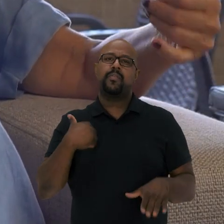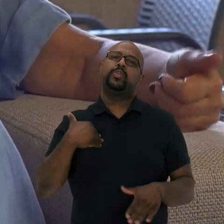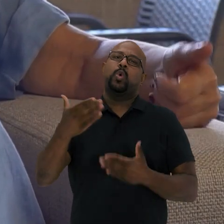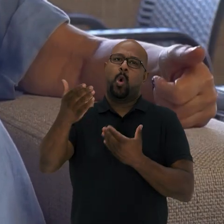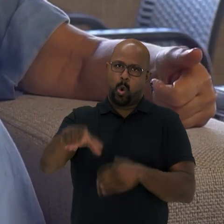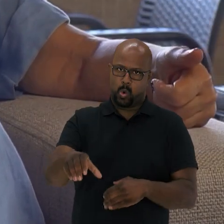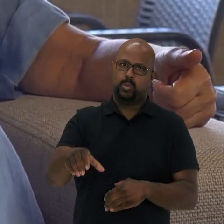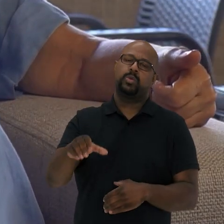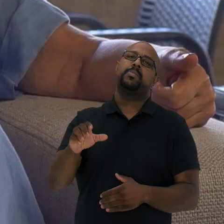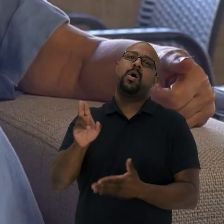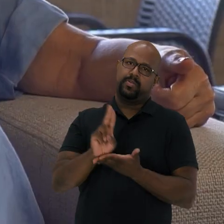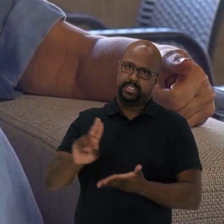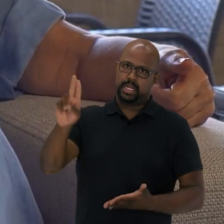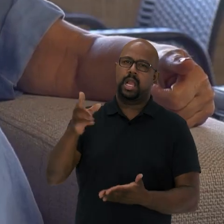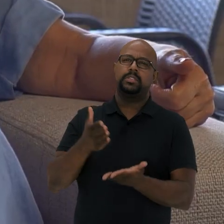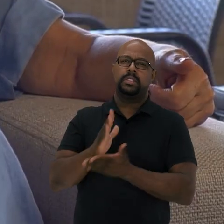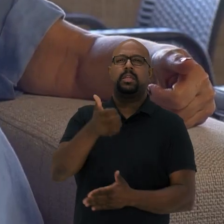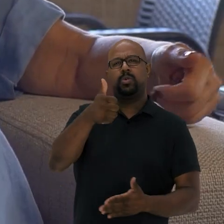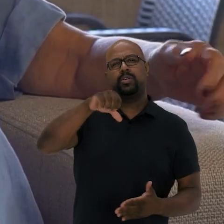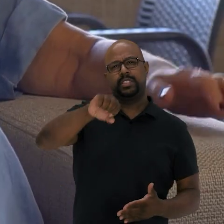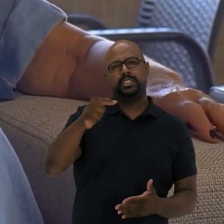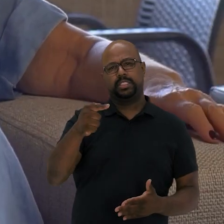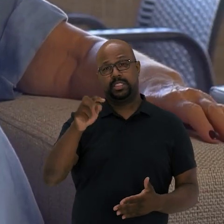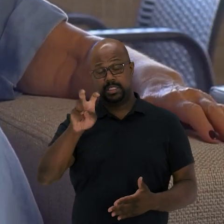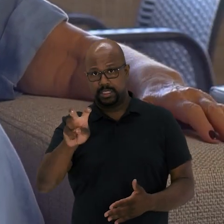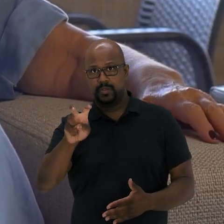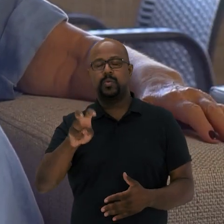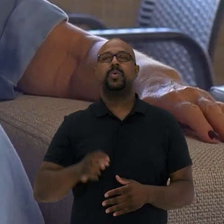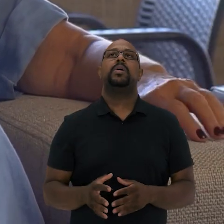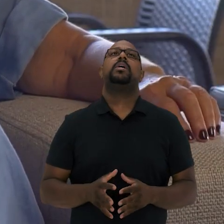fiz concurso para a universidade. Entrei em 1975.